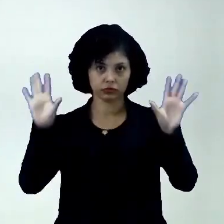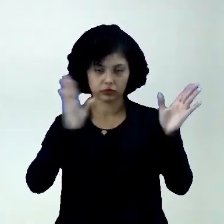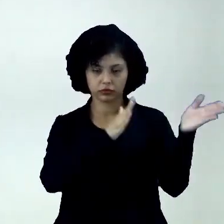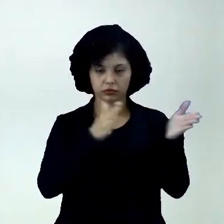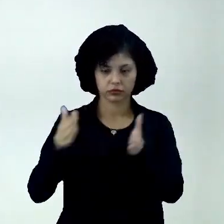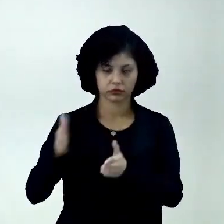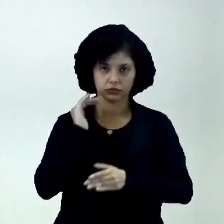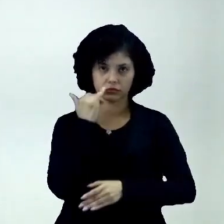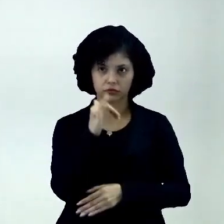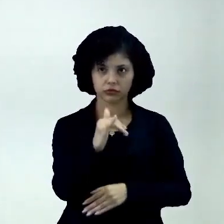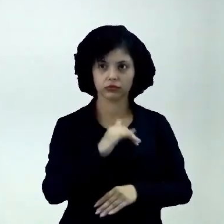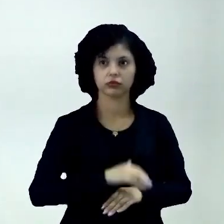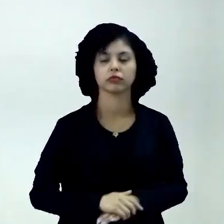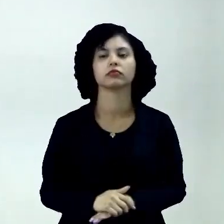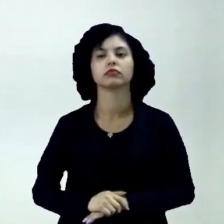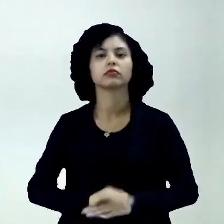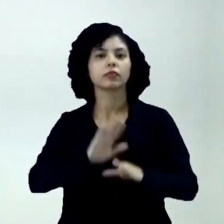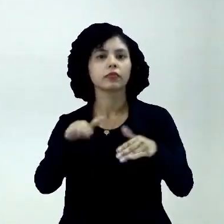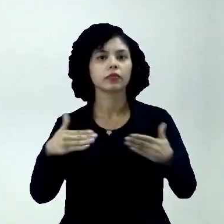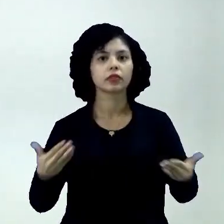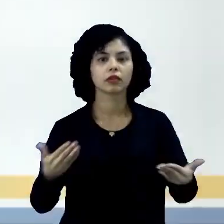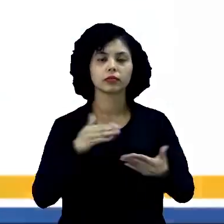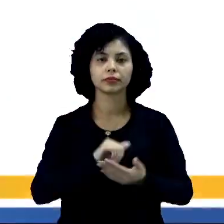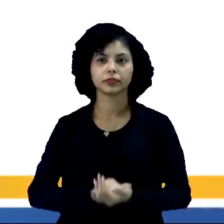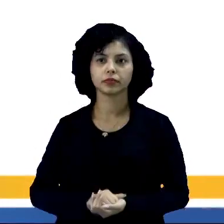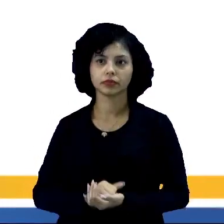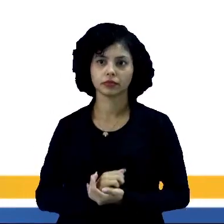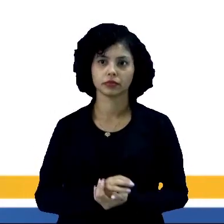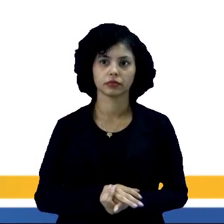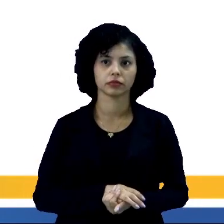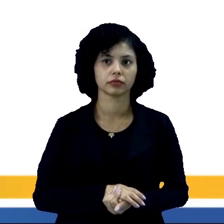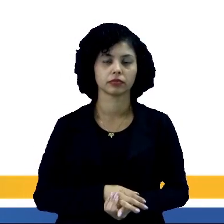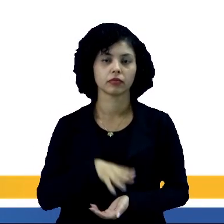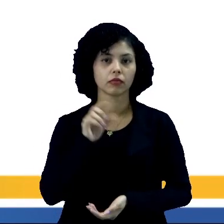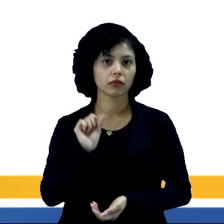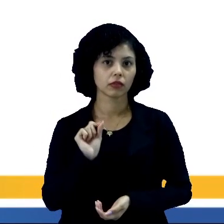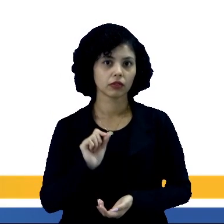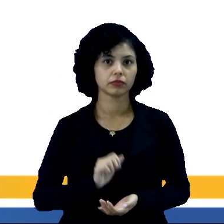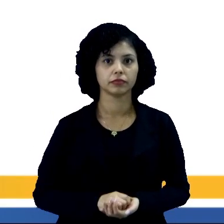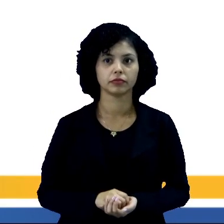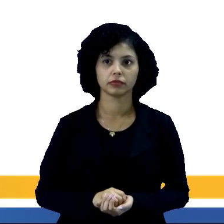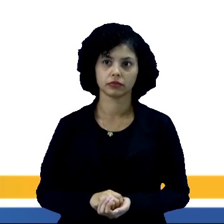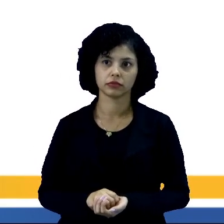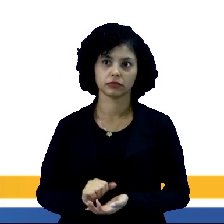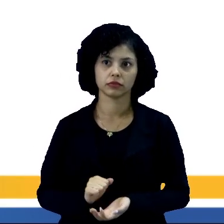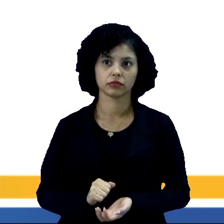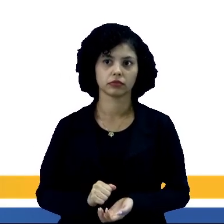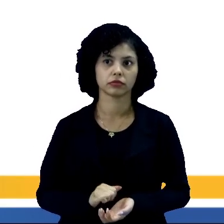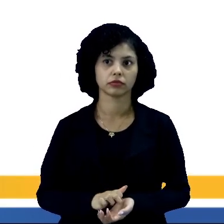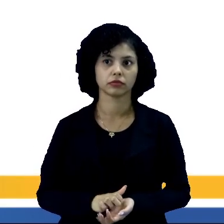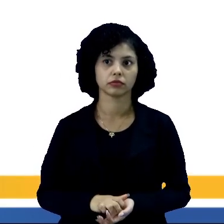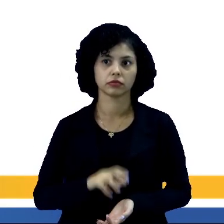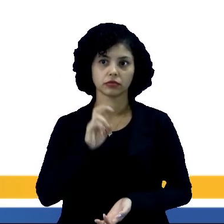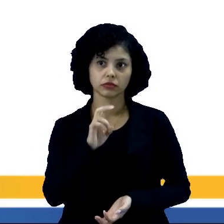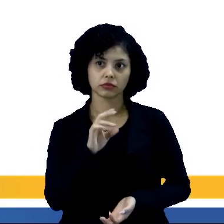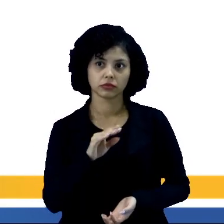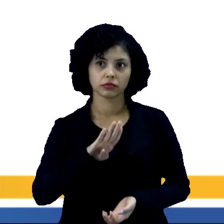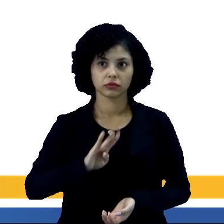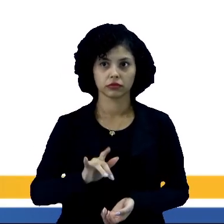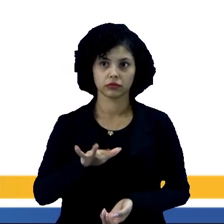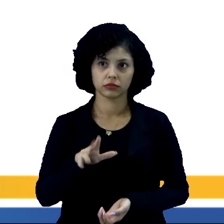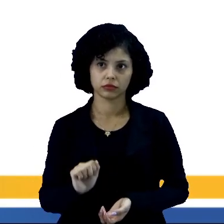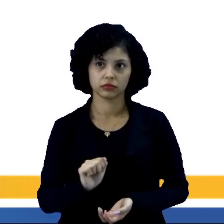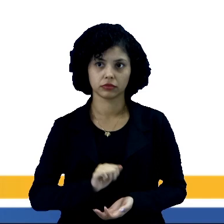boa parte de energia. E aí, quais são as estimativas? As estimativas são que, em 5 bilhões